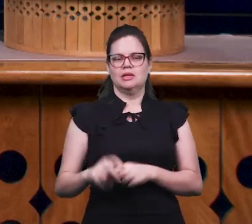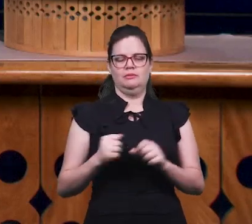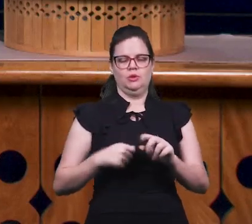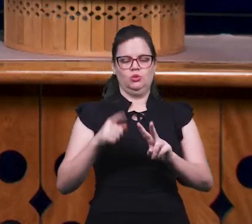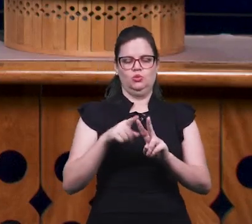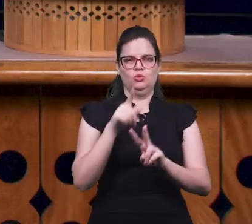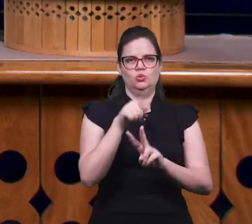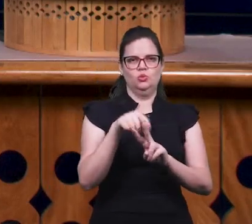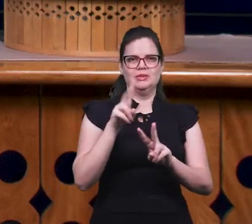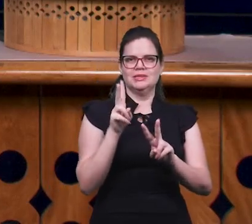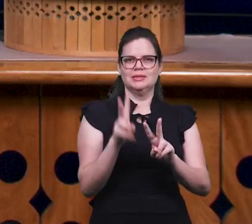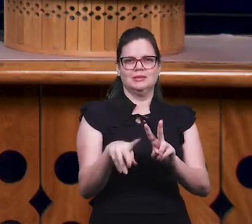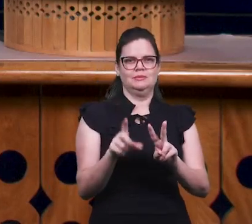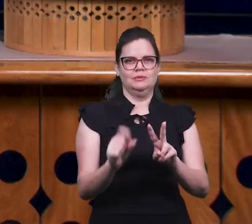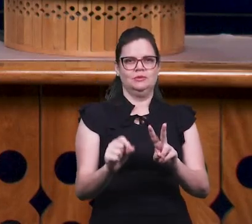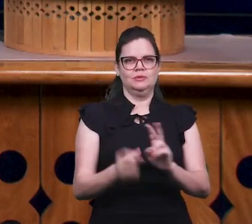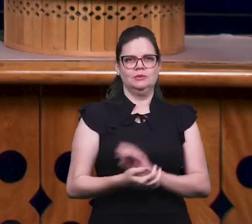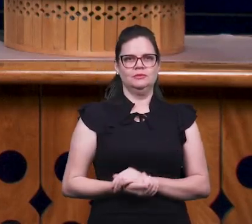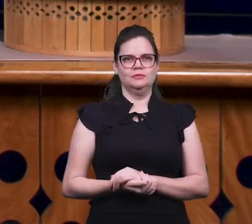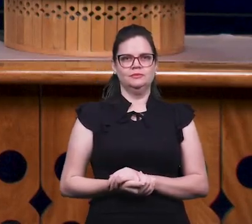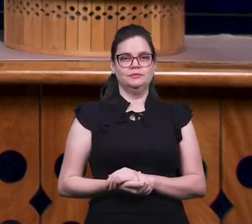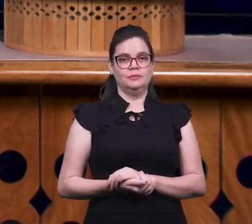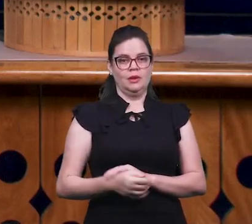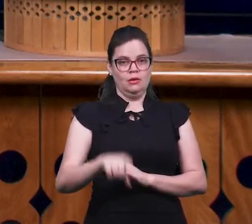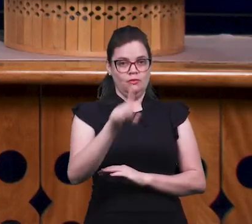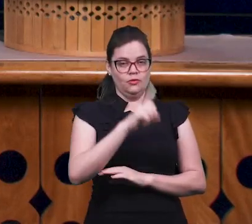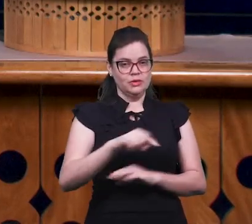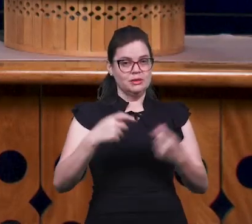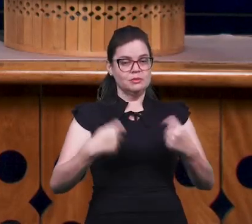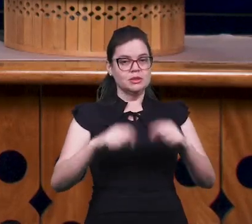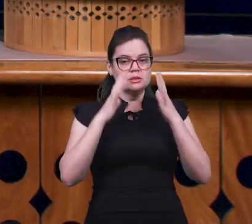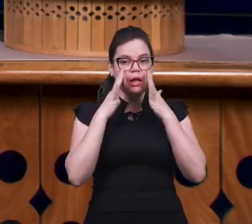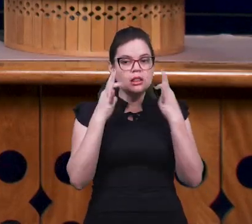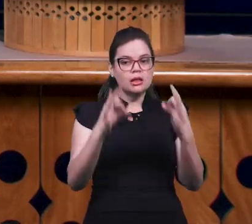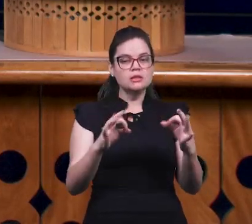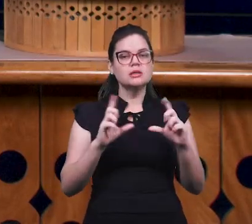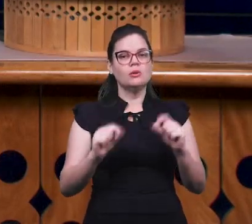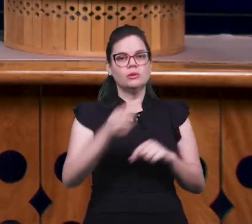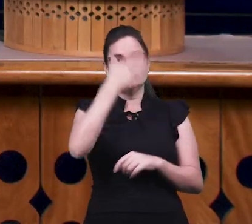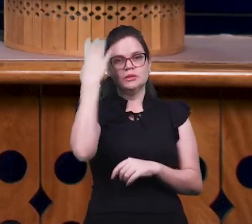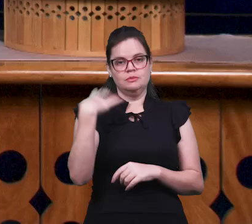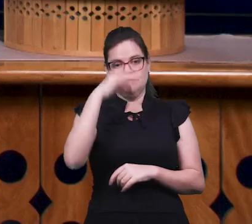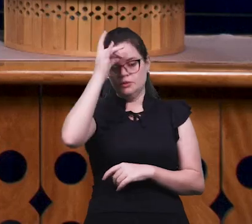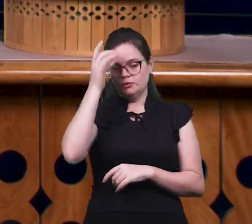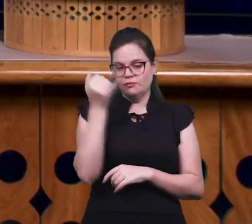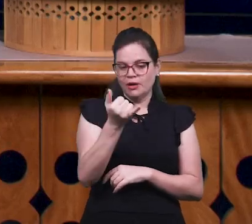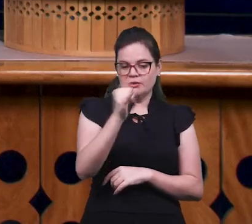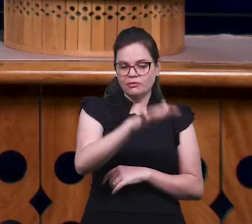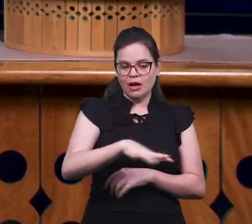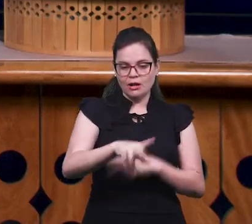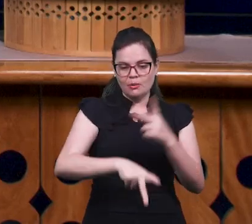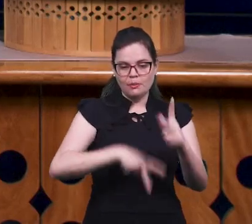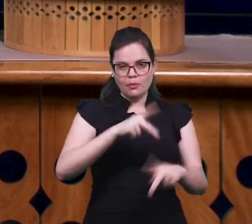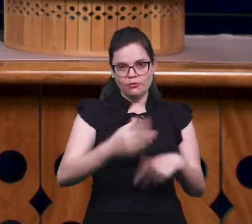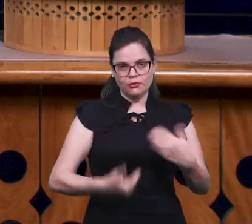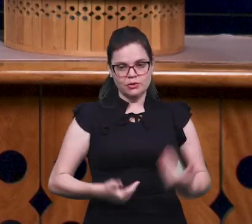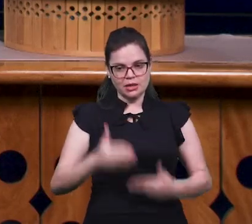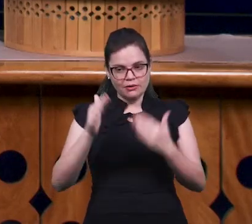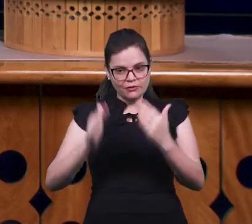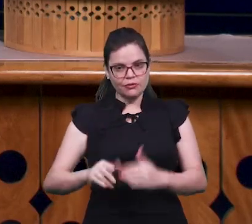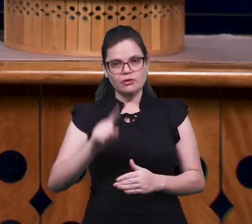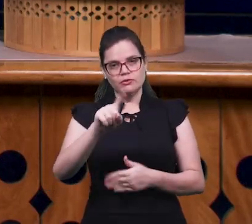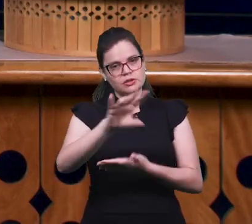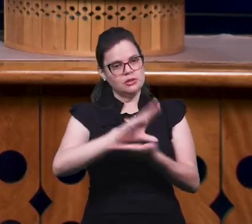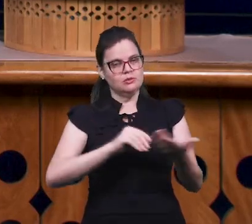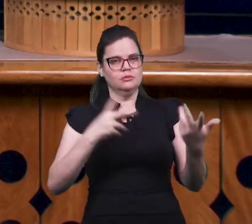sempre duas coisas que são ditas. Quem tem ouvidos para ouvir, ouça o que o Espírito diz às igrejas. Todas as